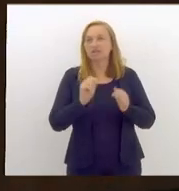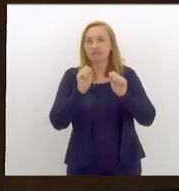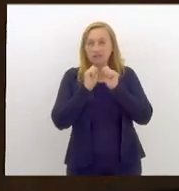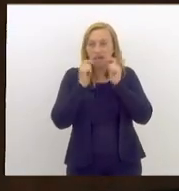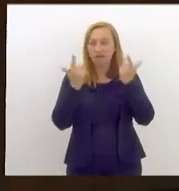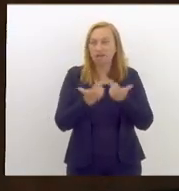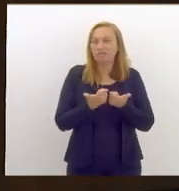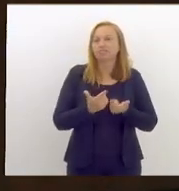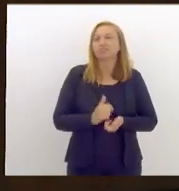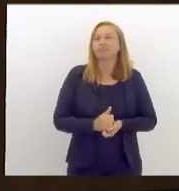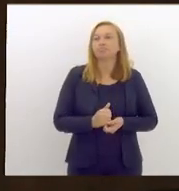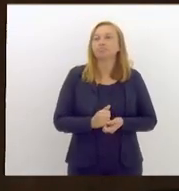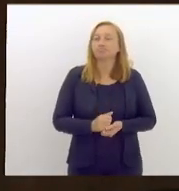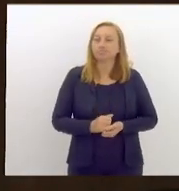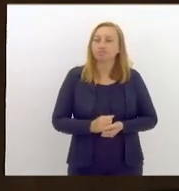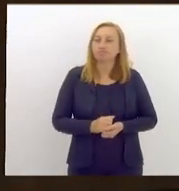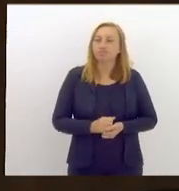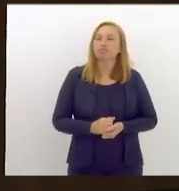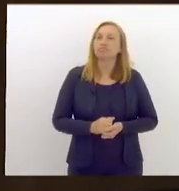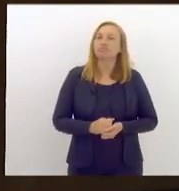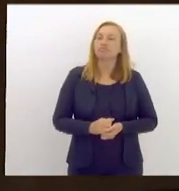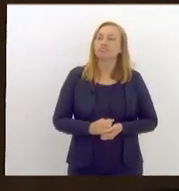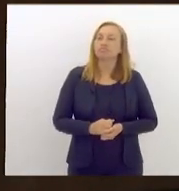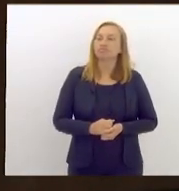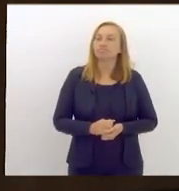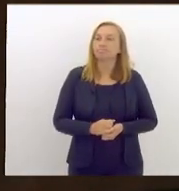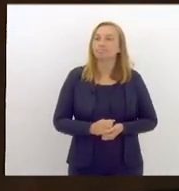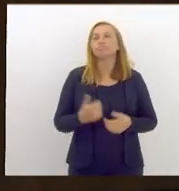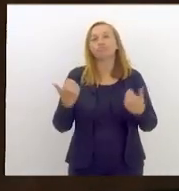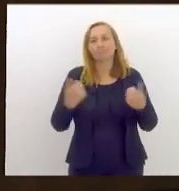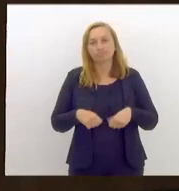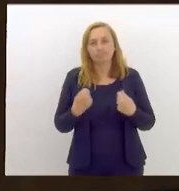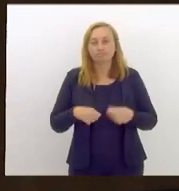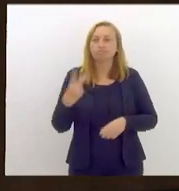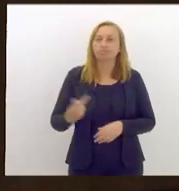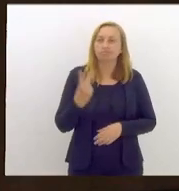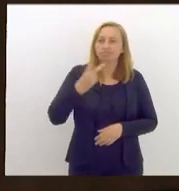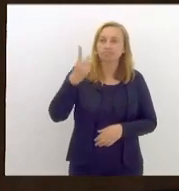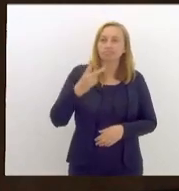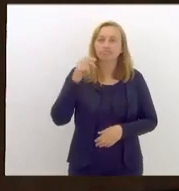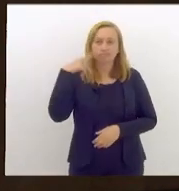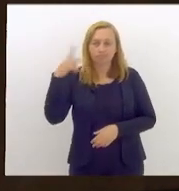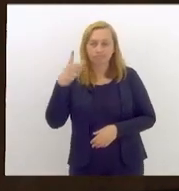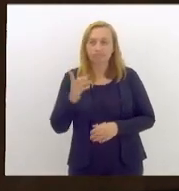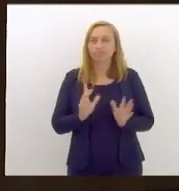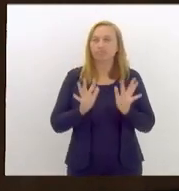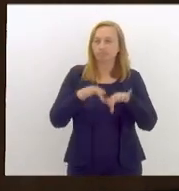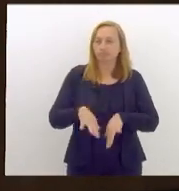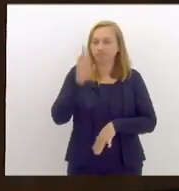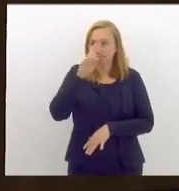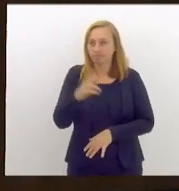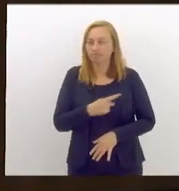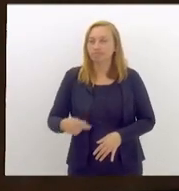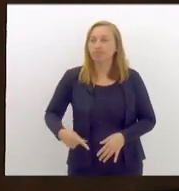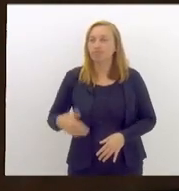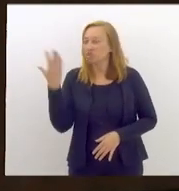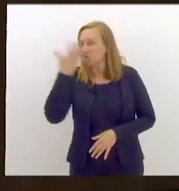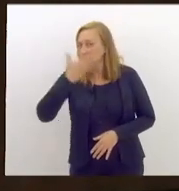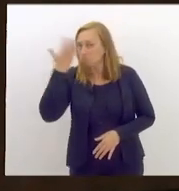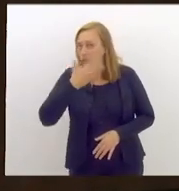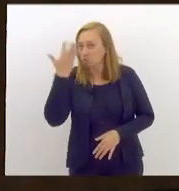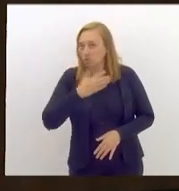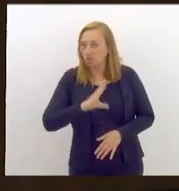Legislativa é um gesto de legítimo que é e a gente precisa valorizar o Parlamento pra concluir seu presidente eu não vi nenhuma